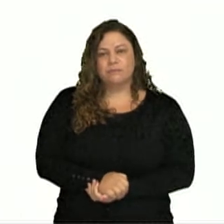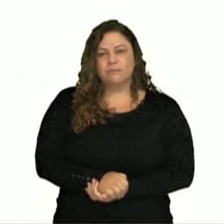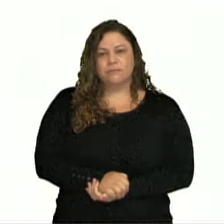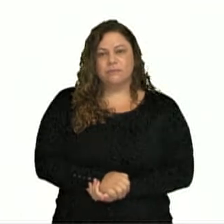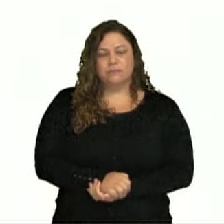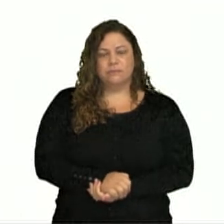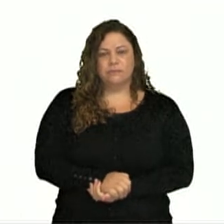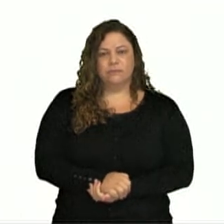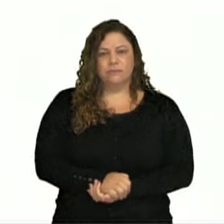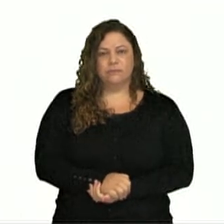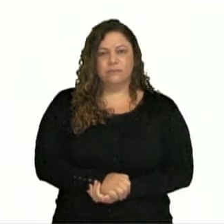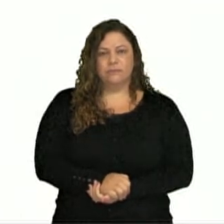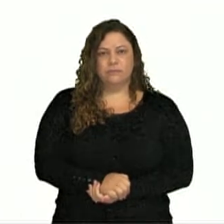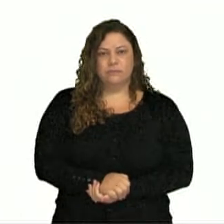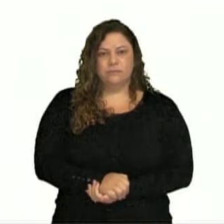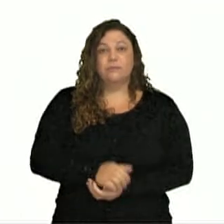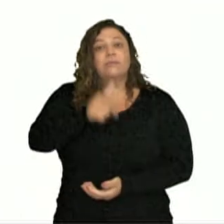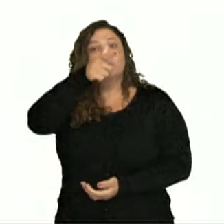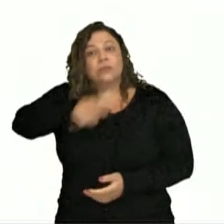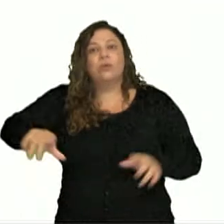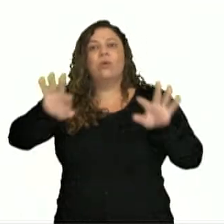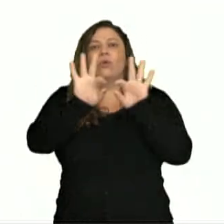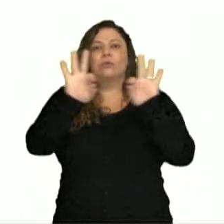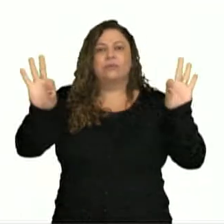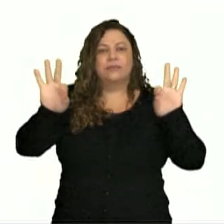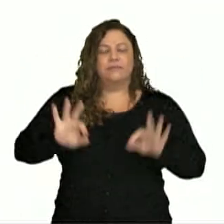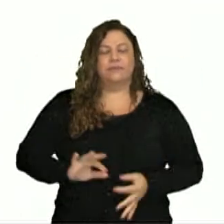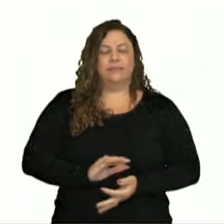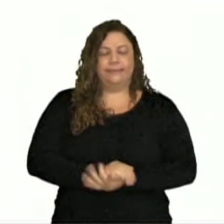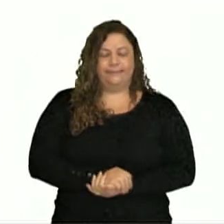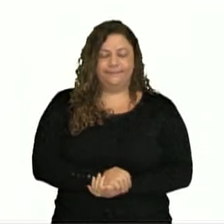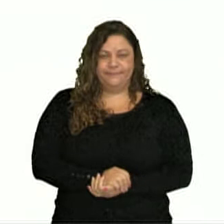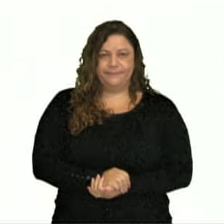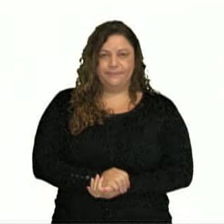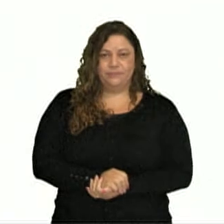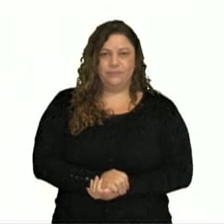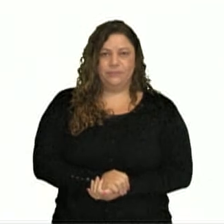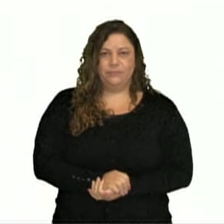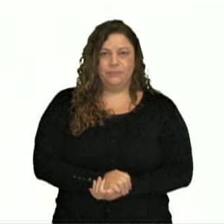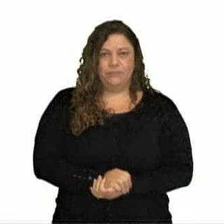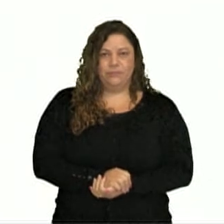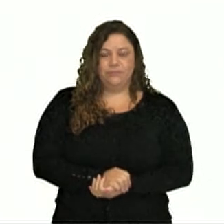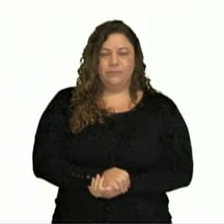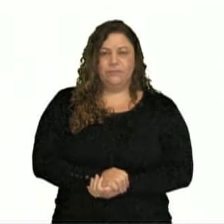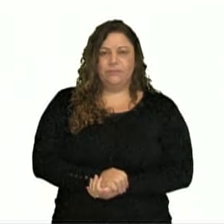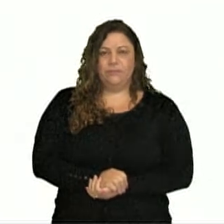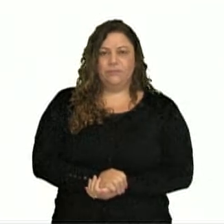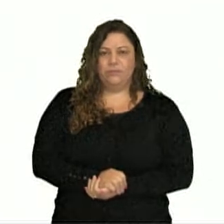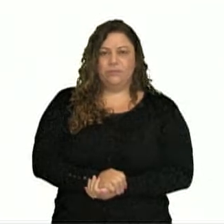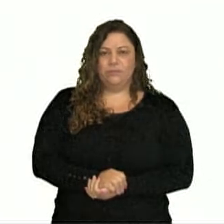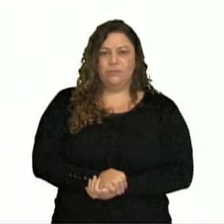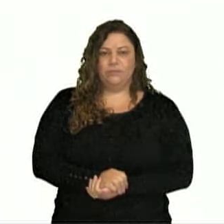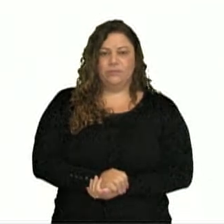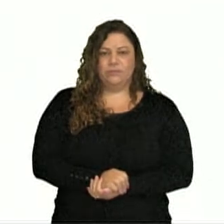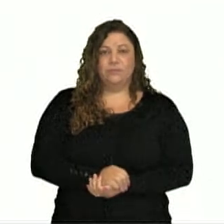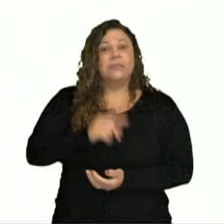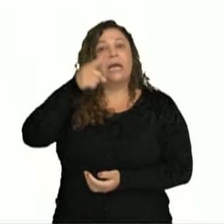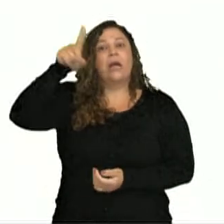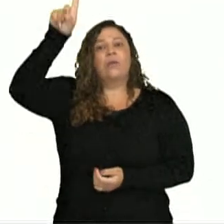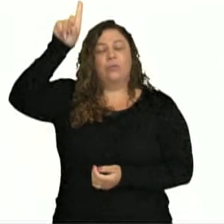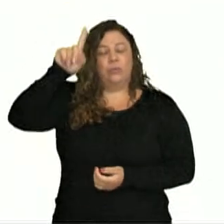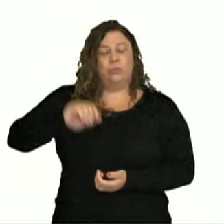salud. Outra frase, jamás le digas nada sobre esto de la fiesta. E a última,